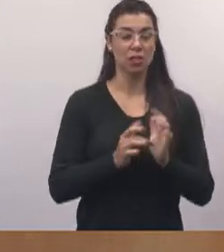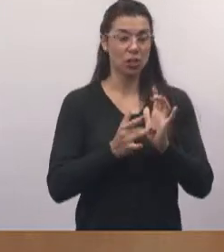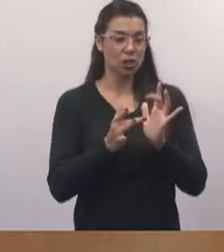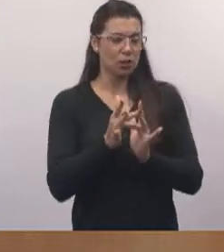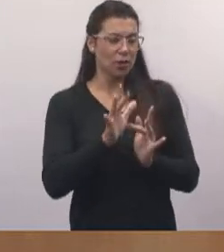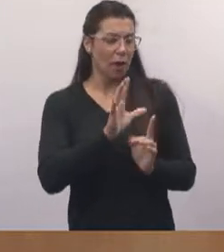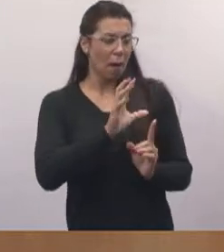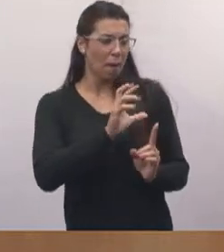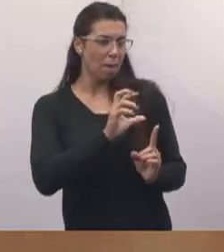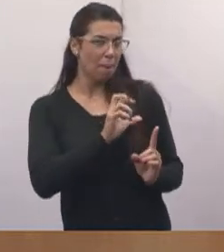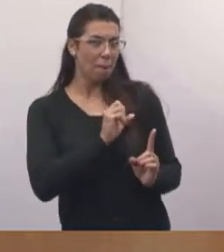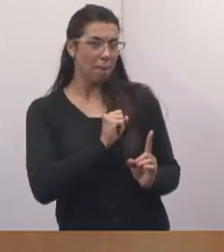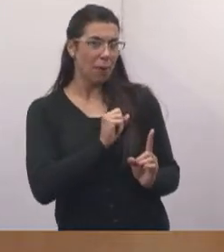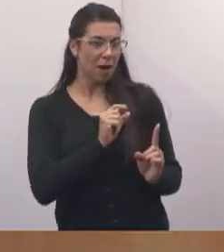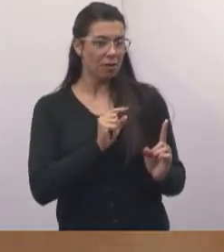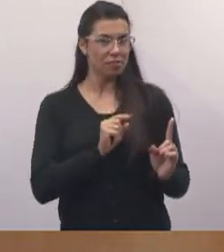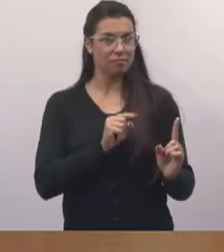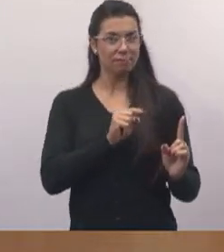estava